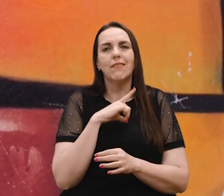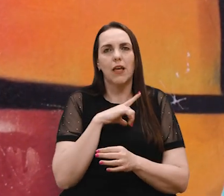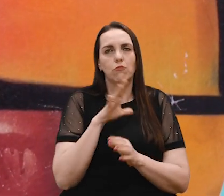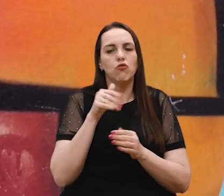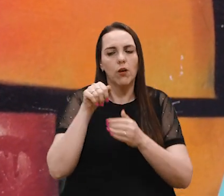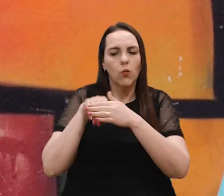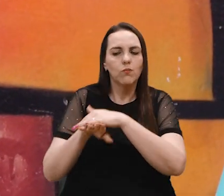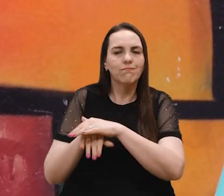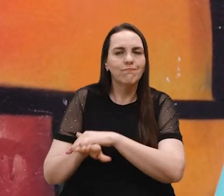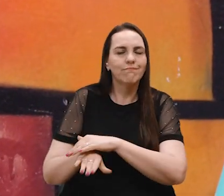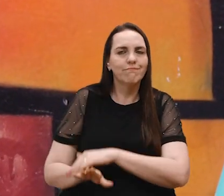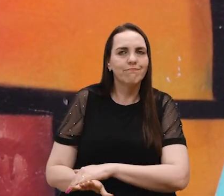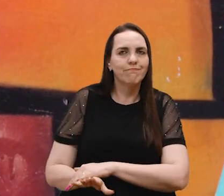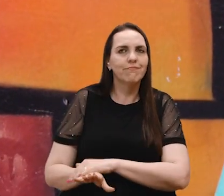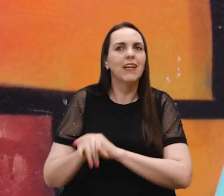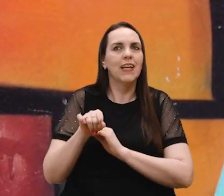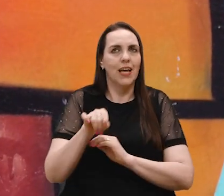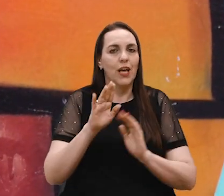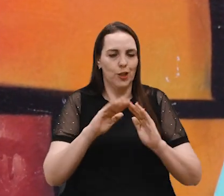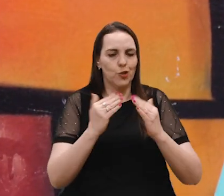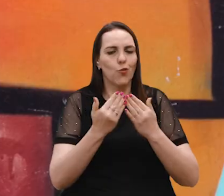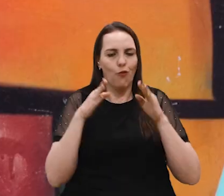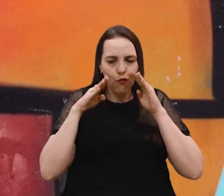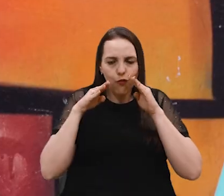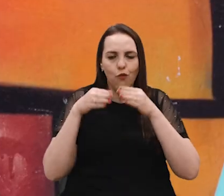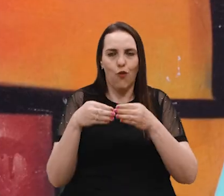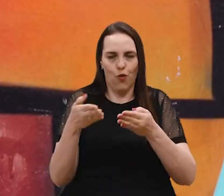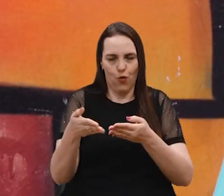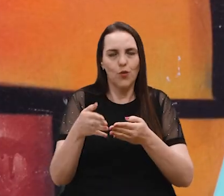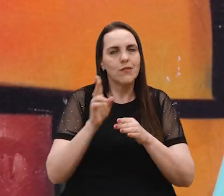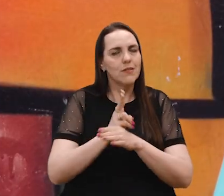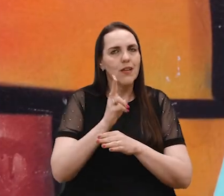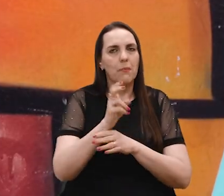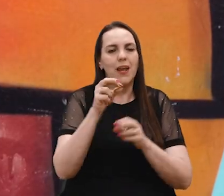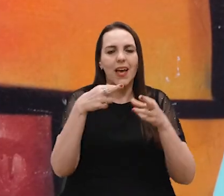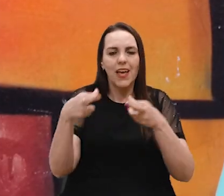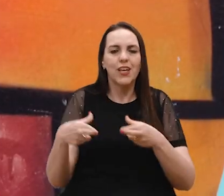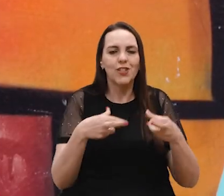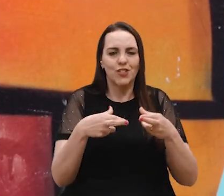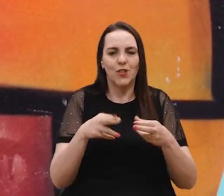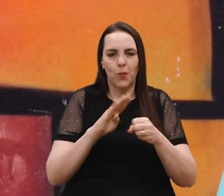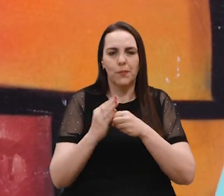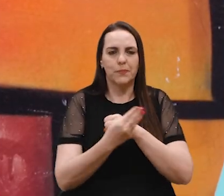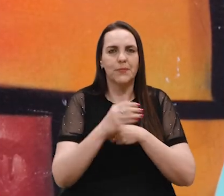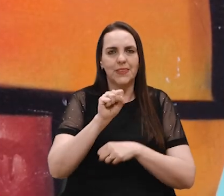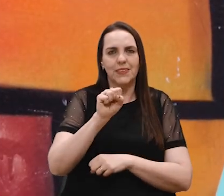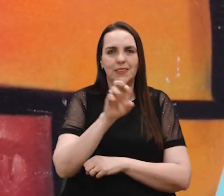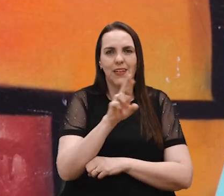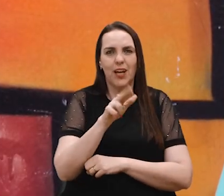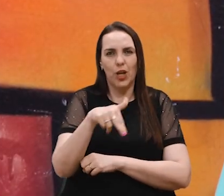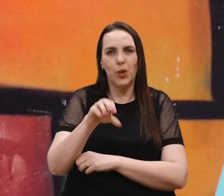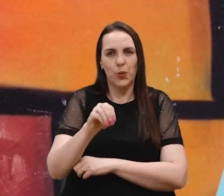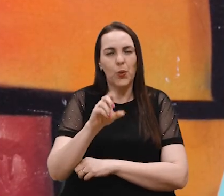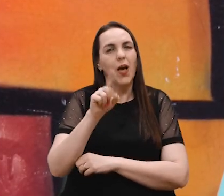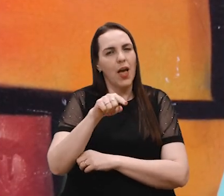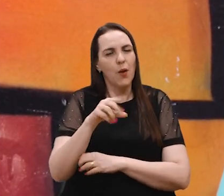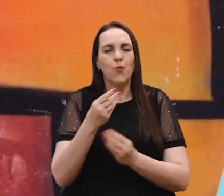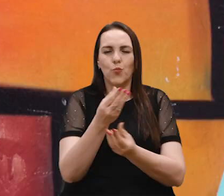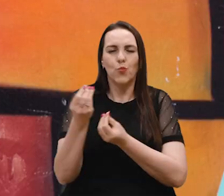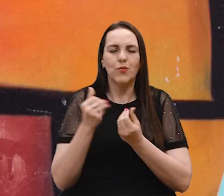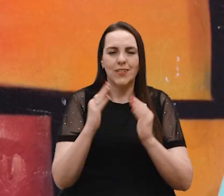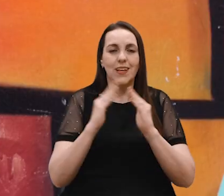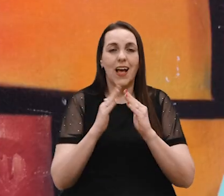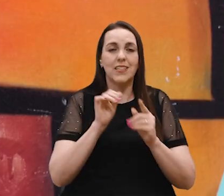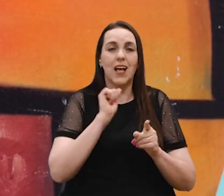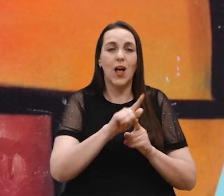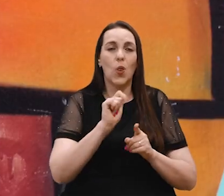uma reserva. Como a nossa escola é um foco de... A região aqui do Serrano é uma região de muitas casas